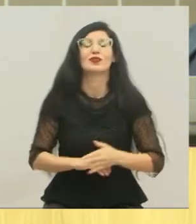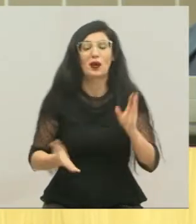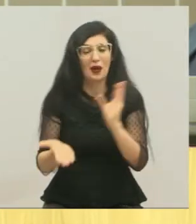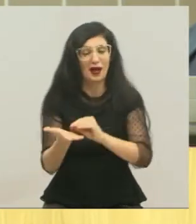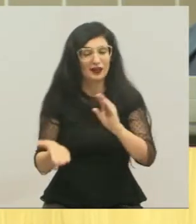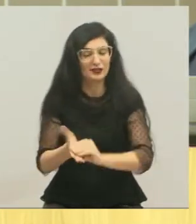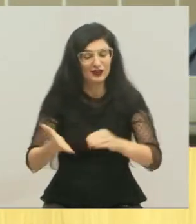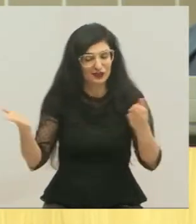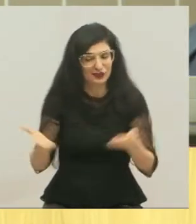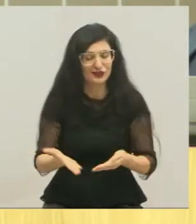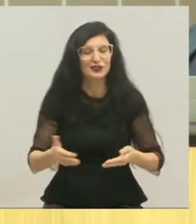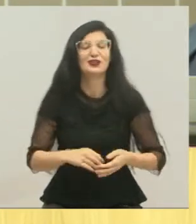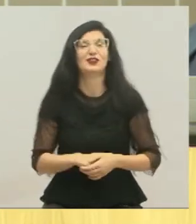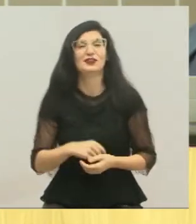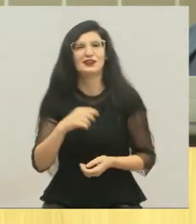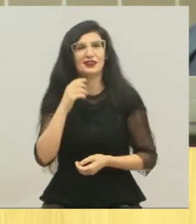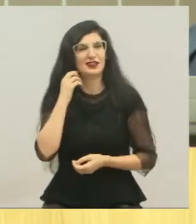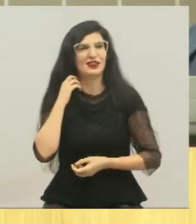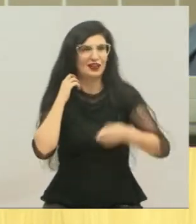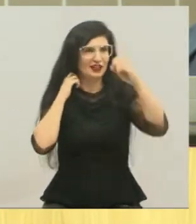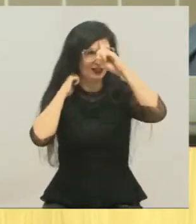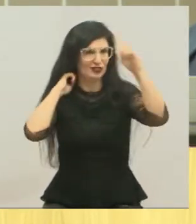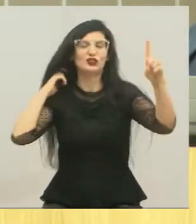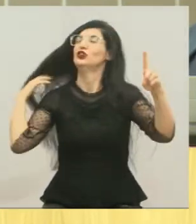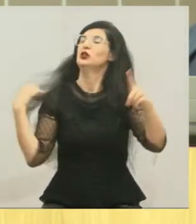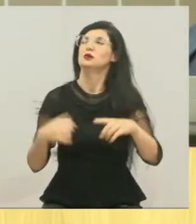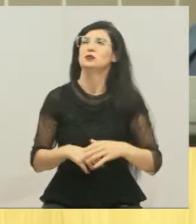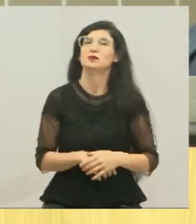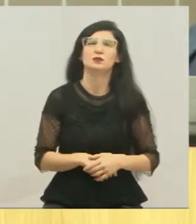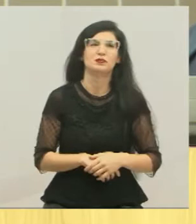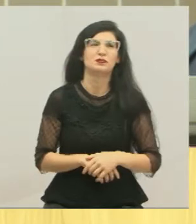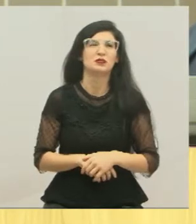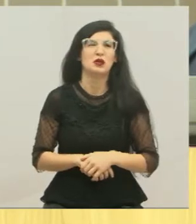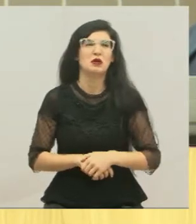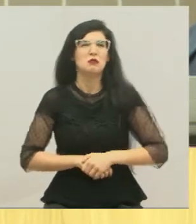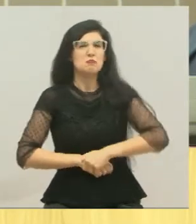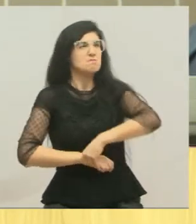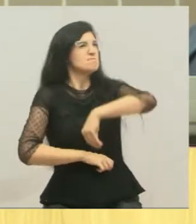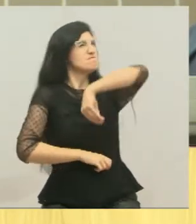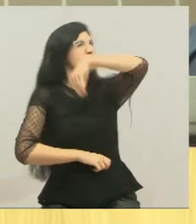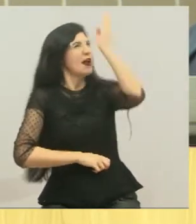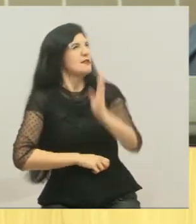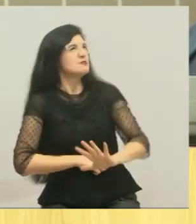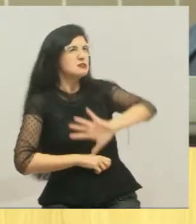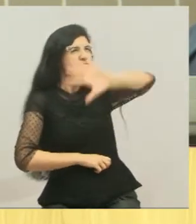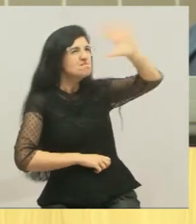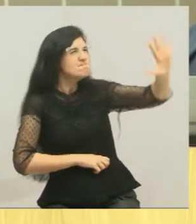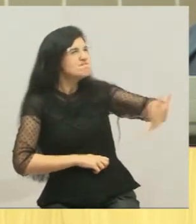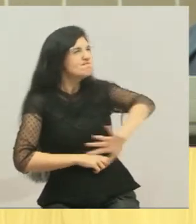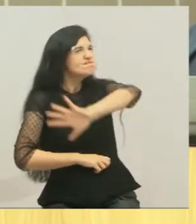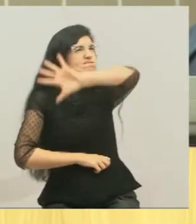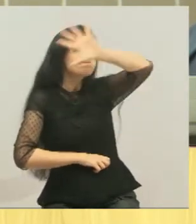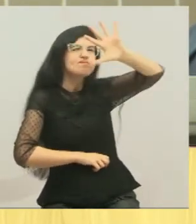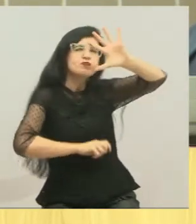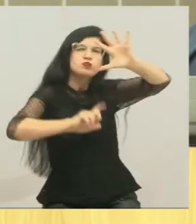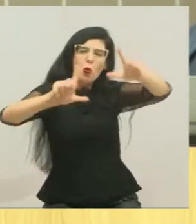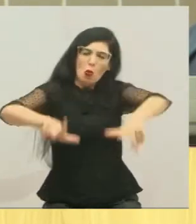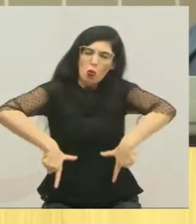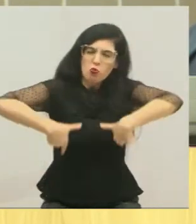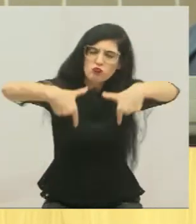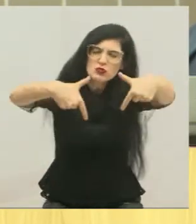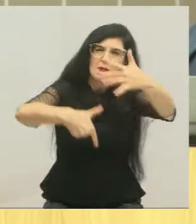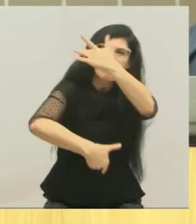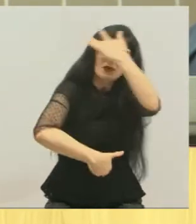sessão o registro do transcurso do Dia Nacional da Luta da Pessoa com Deficiência, 21